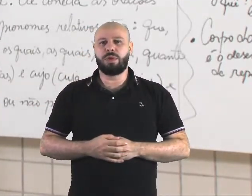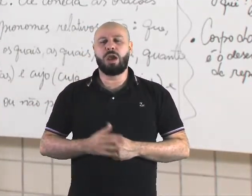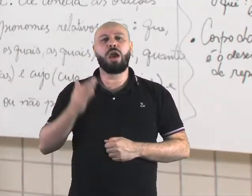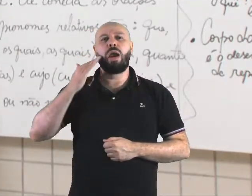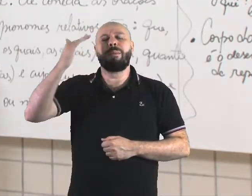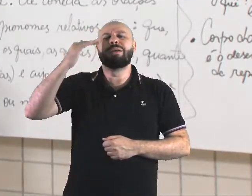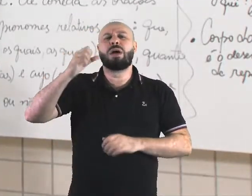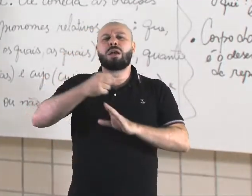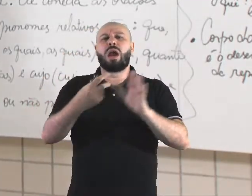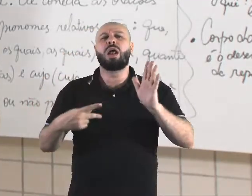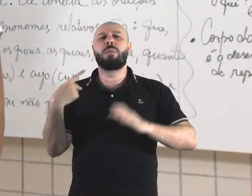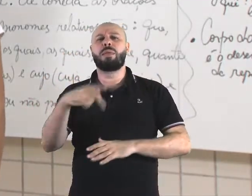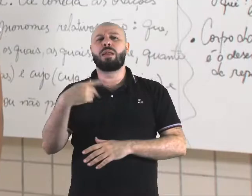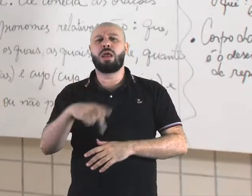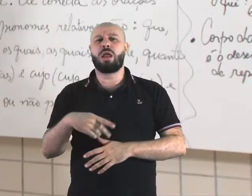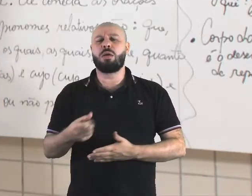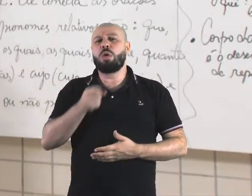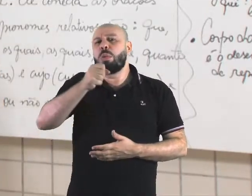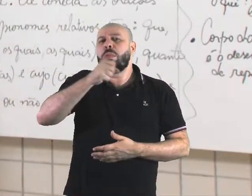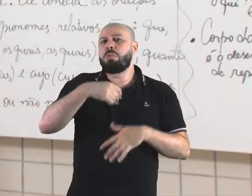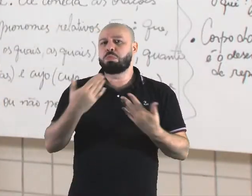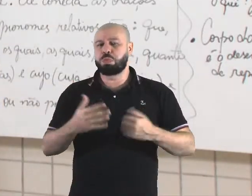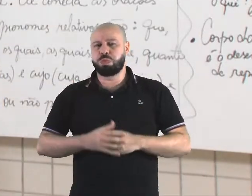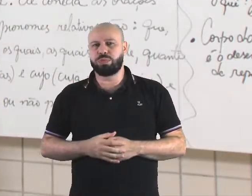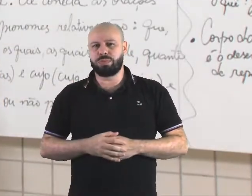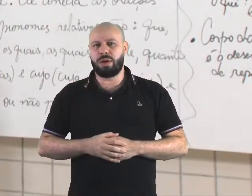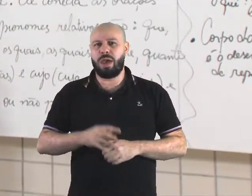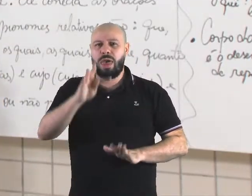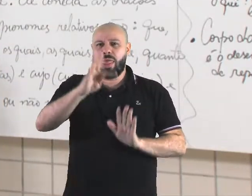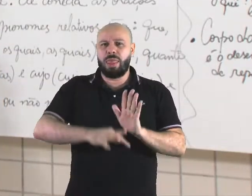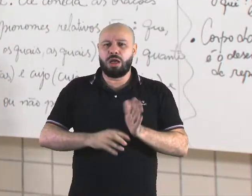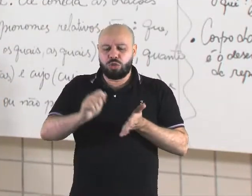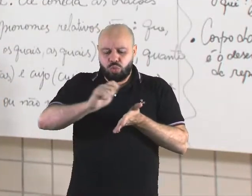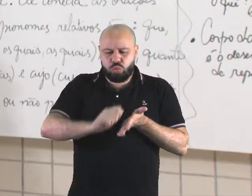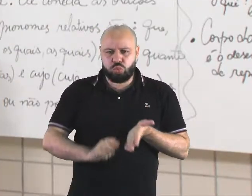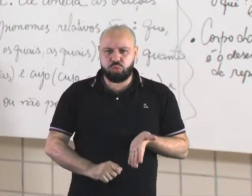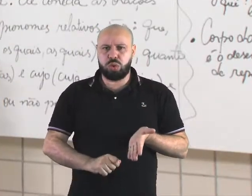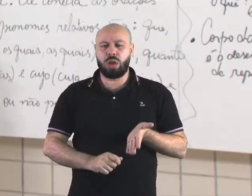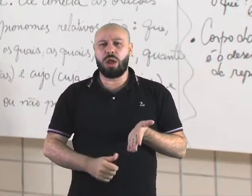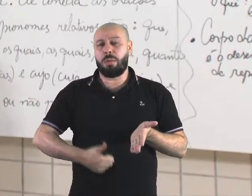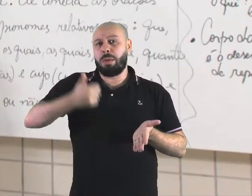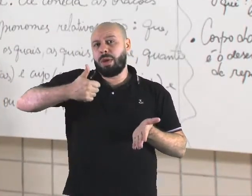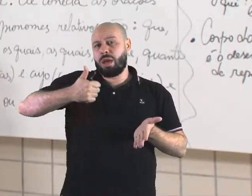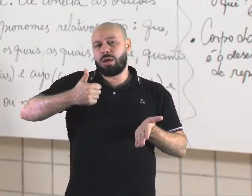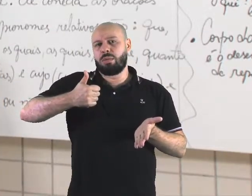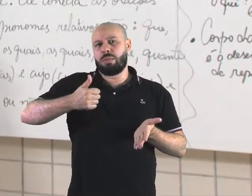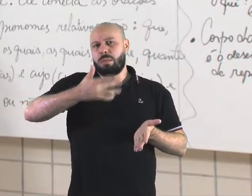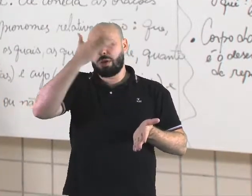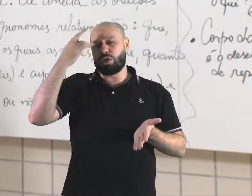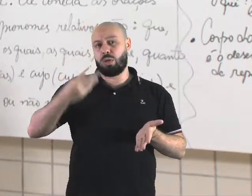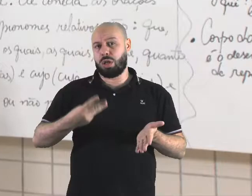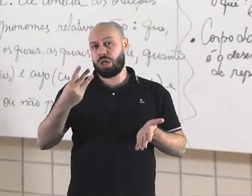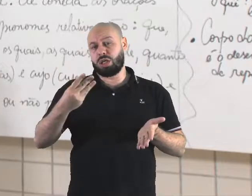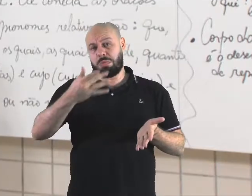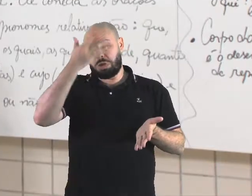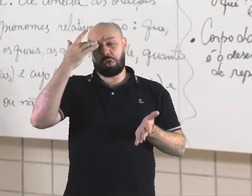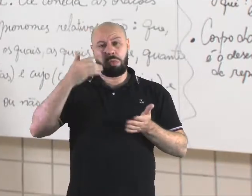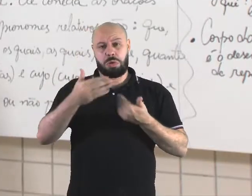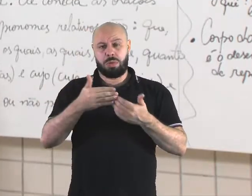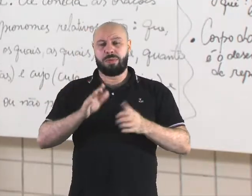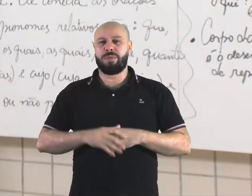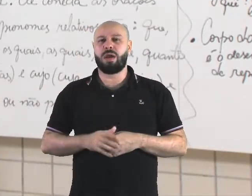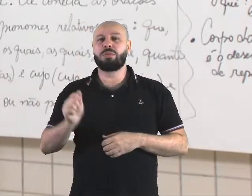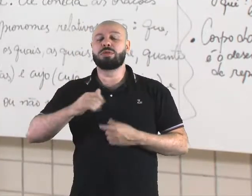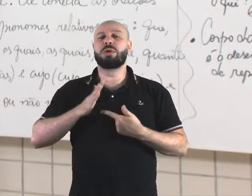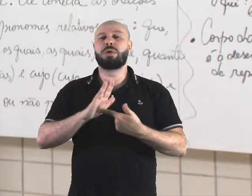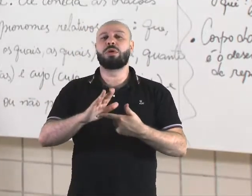principais características da reportagem? Elas são textos escritos tanto em primeira, quanto em terceira pessoa,